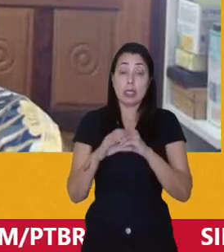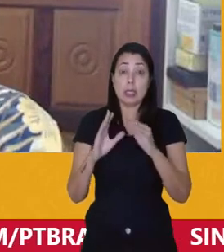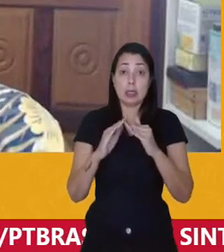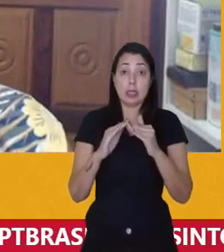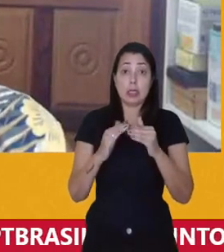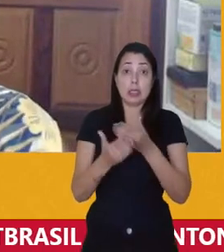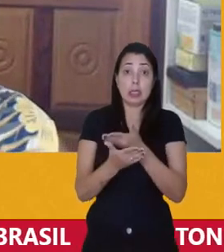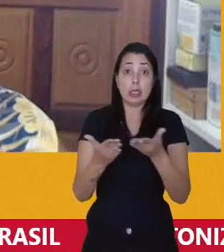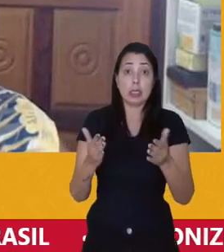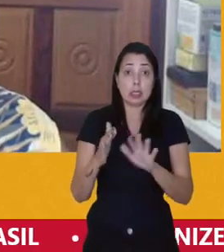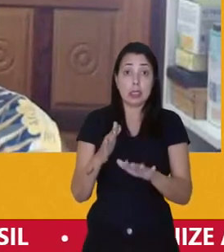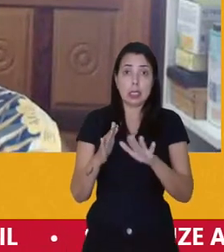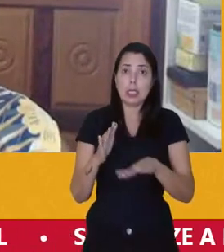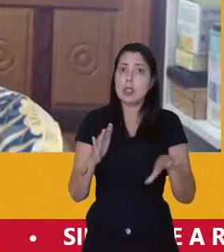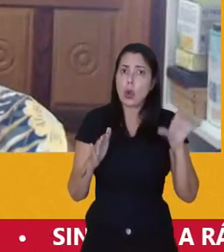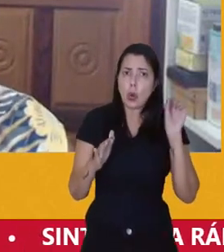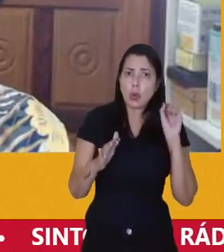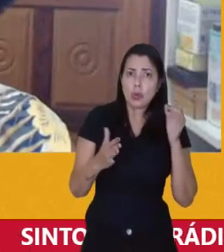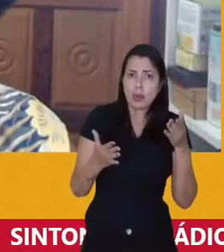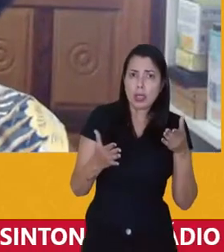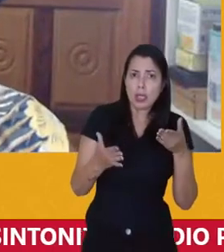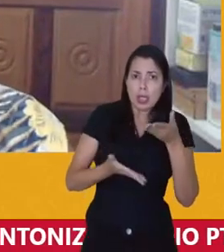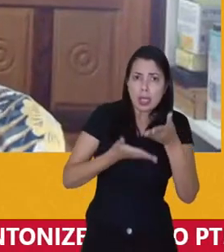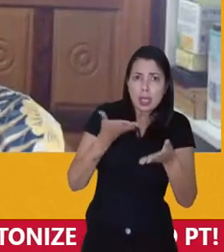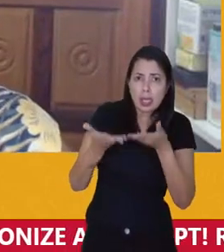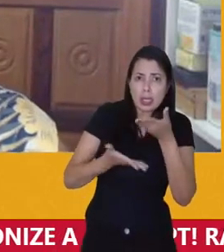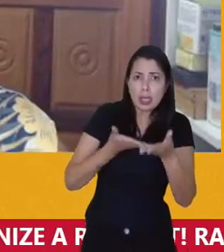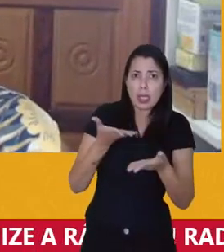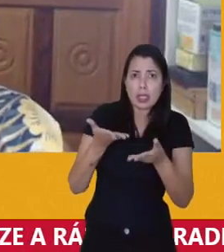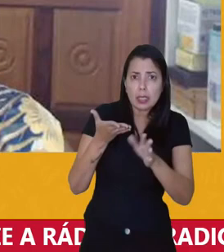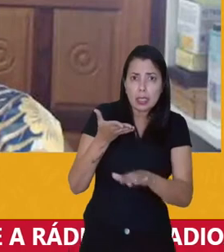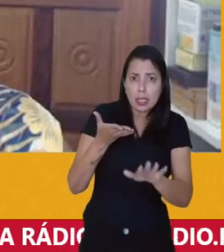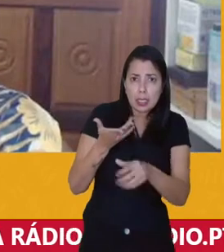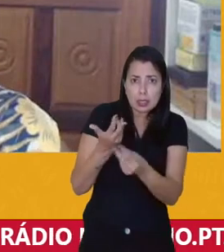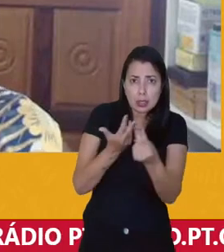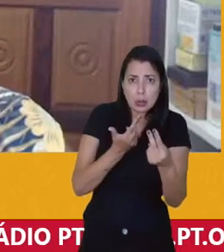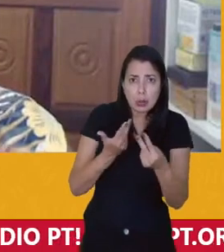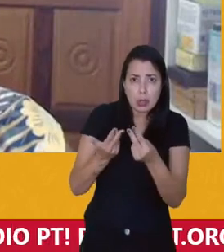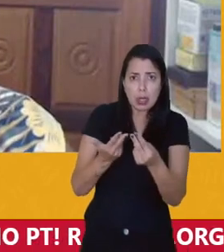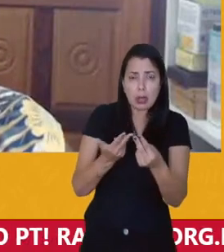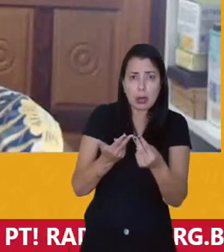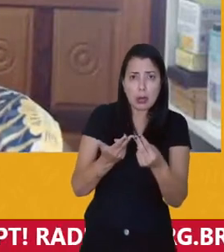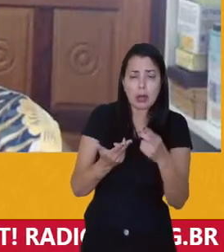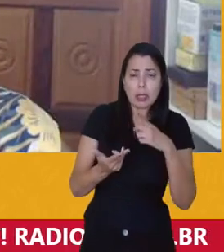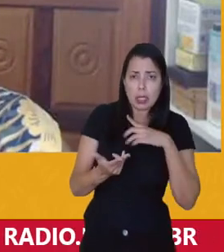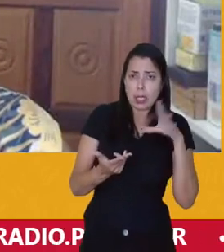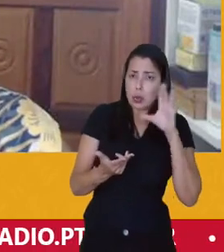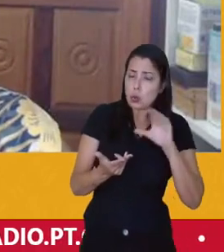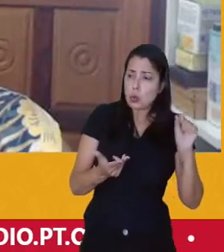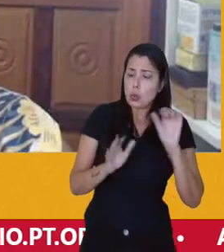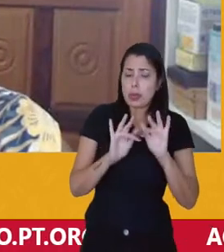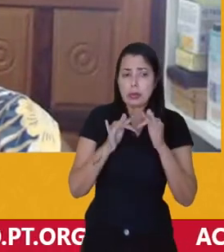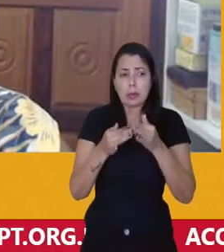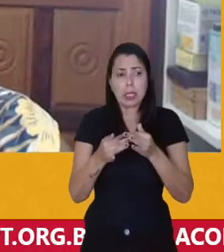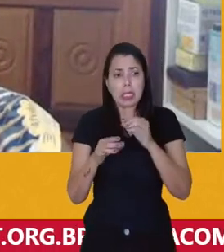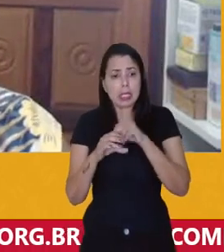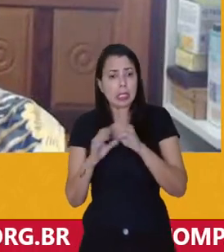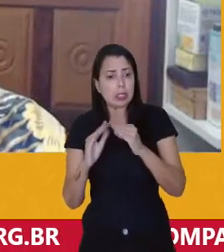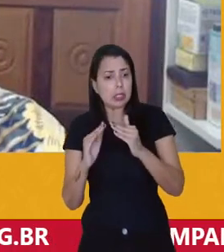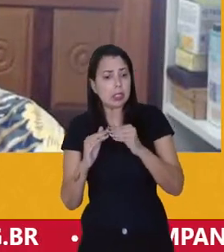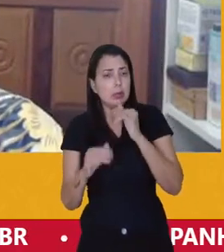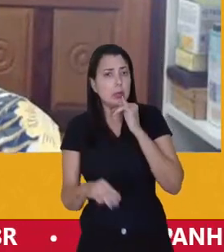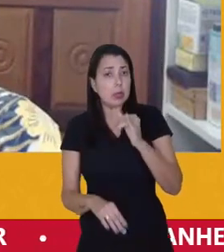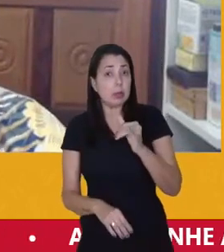também essas crianças são ouvidas, né? Elas são tratadas como crianças. A escuta das famílias em casa, por exemplo,